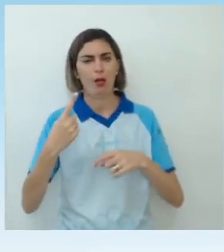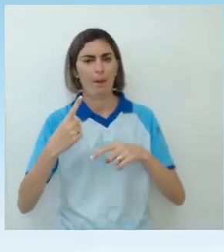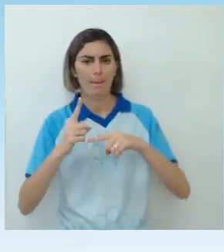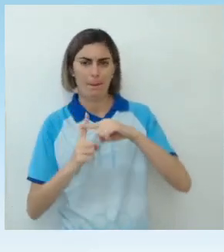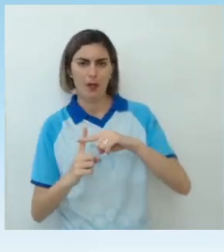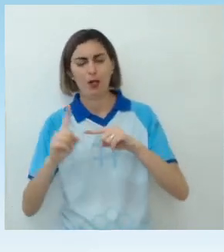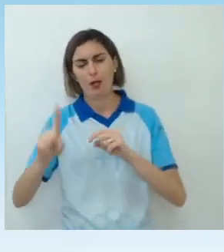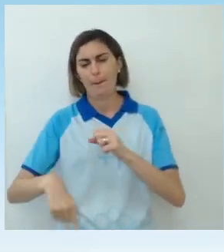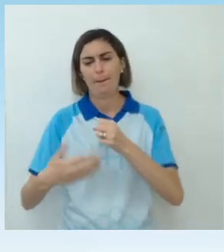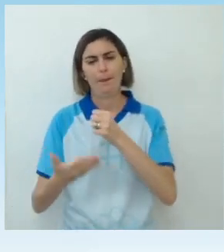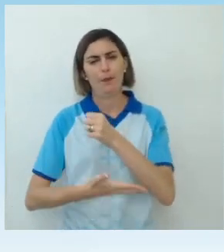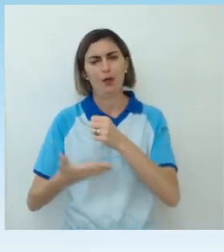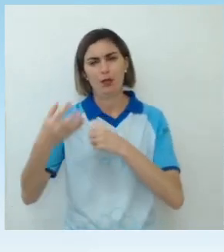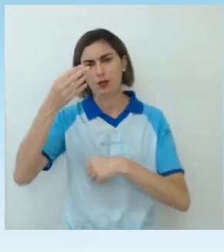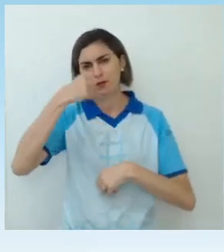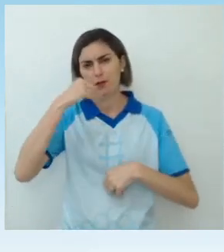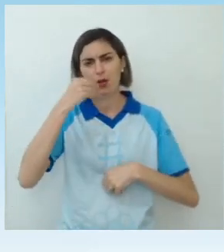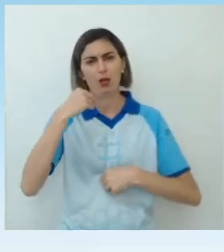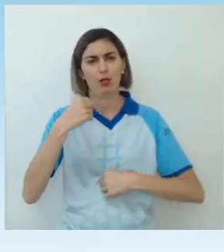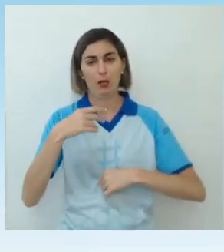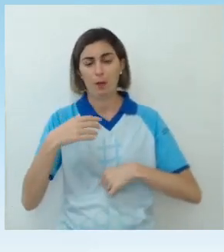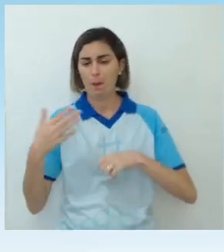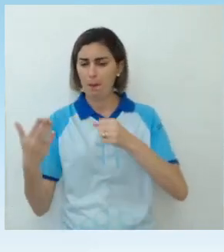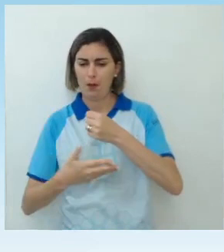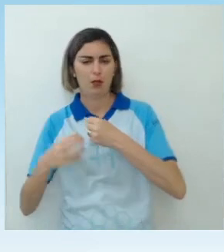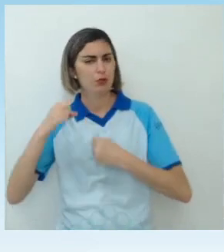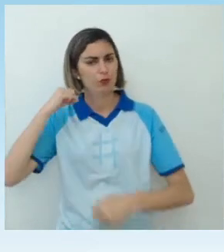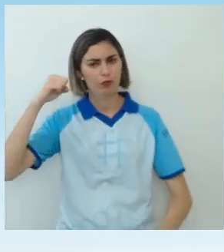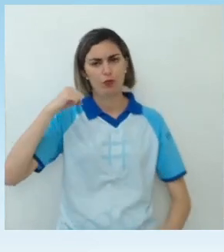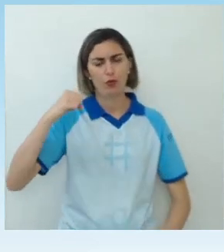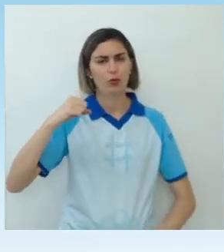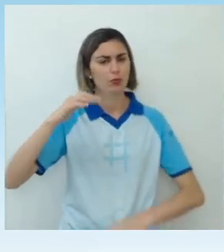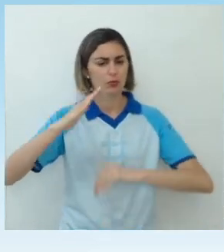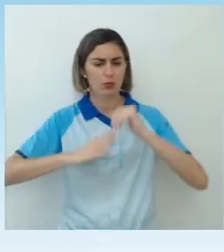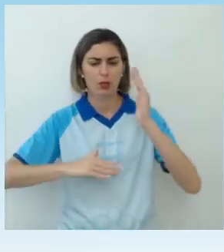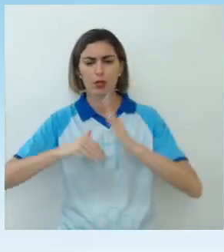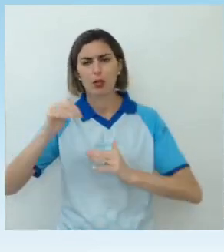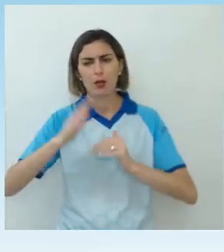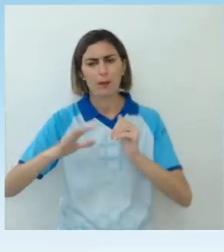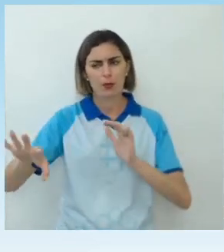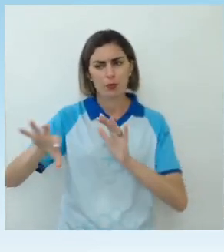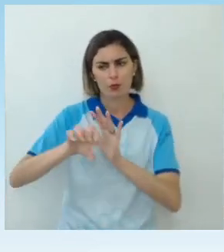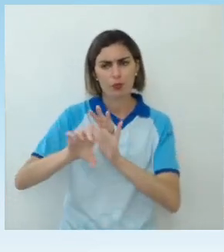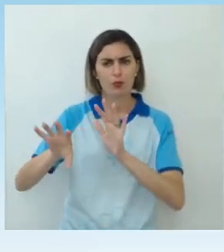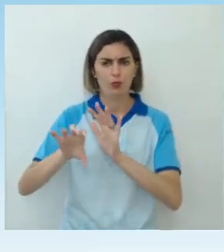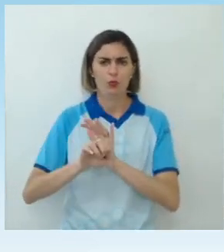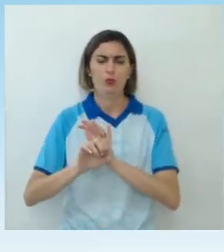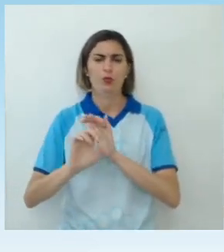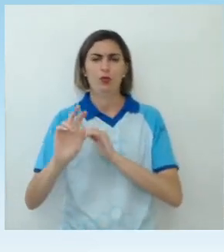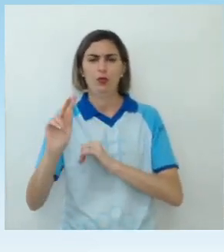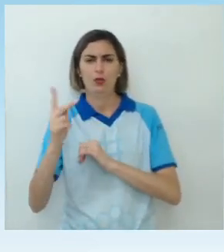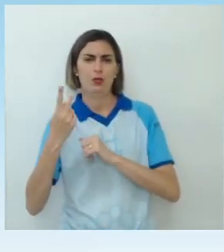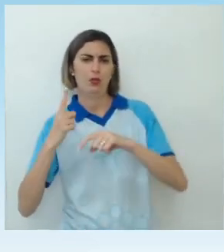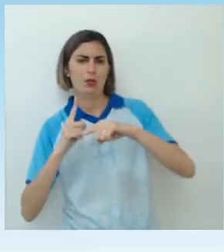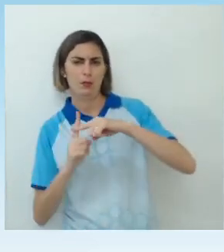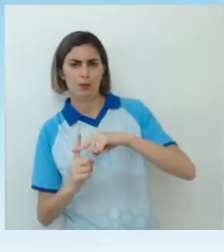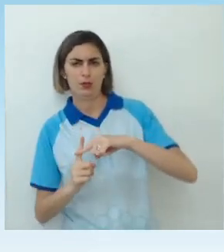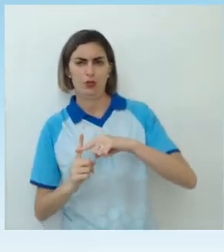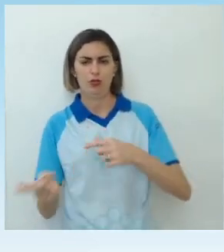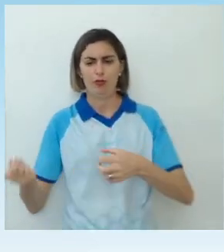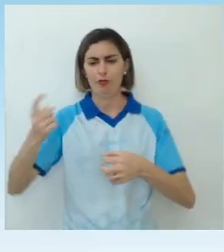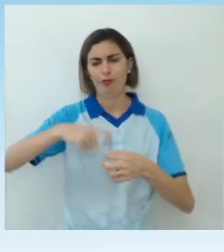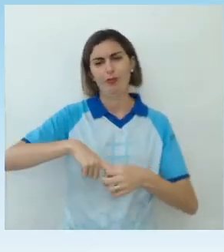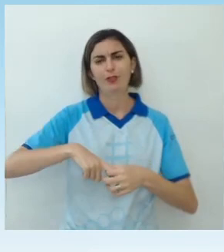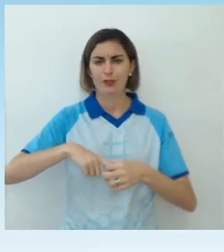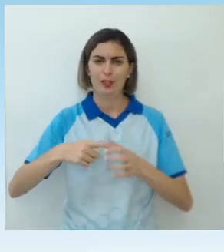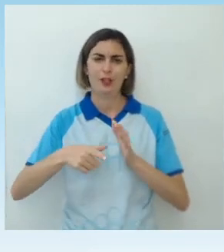fraca. Porque ser uma base forte significaria ser capaz de puxar de volta o H+, e voltar a ser o que ele